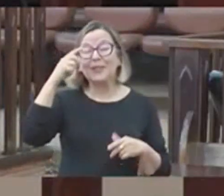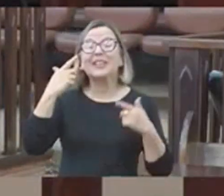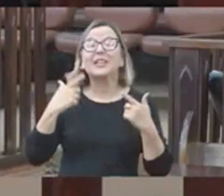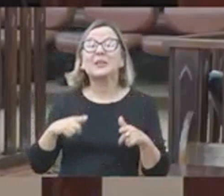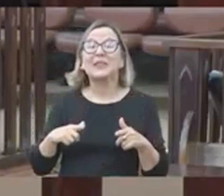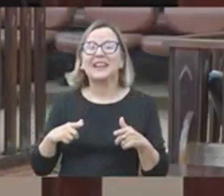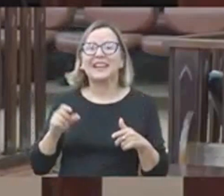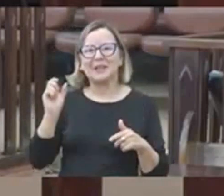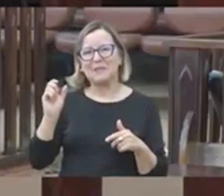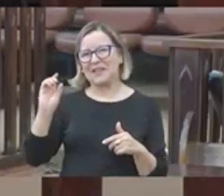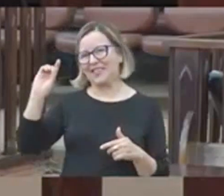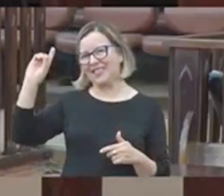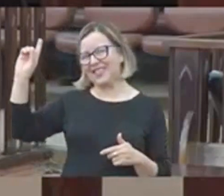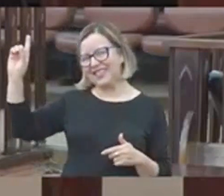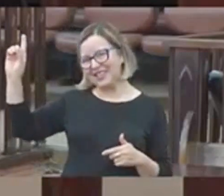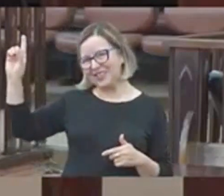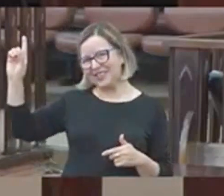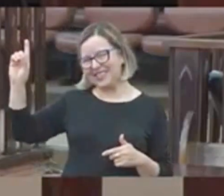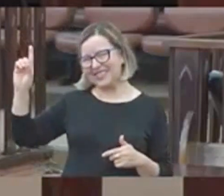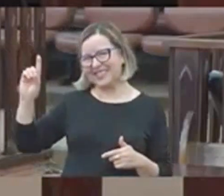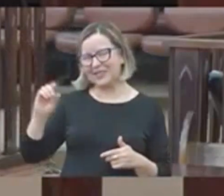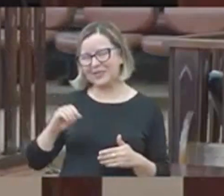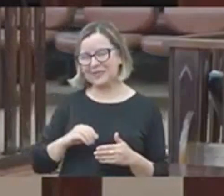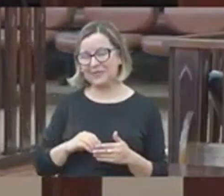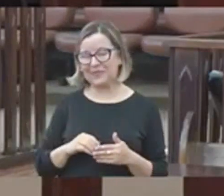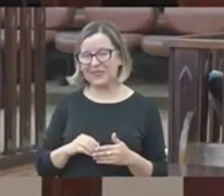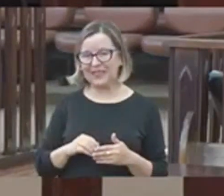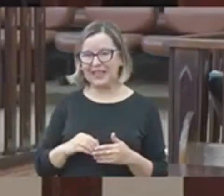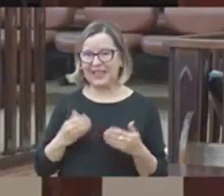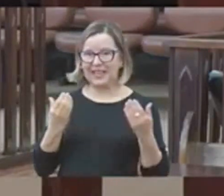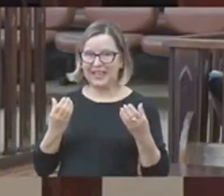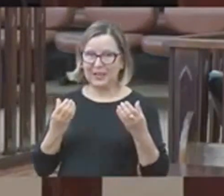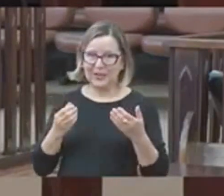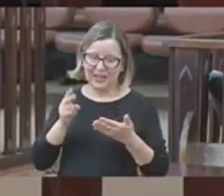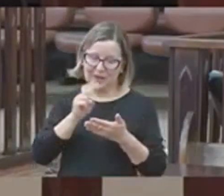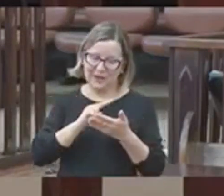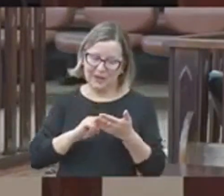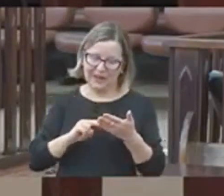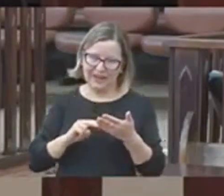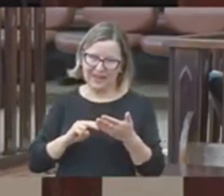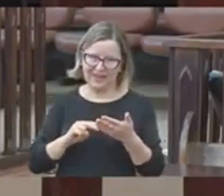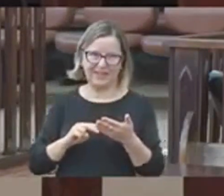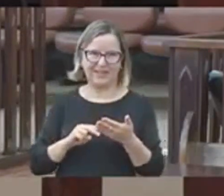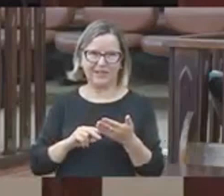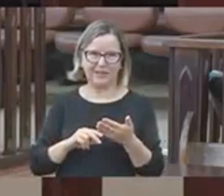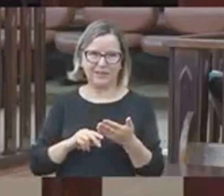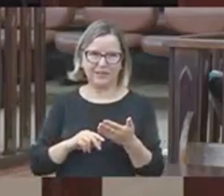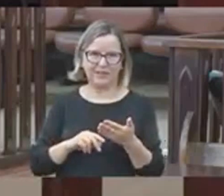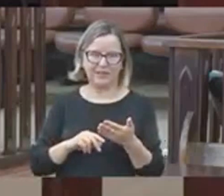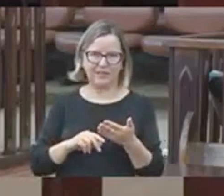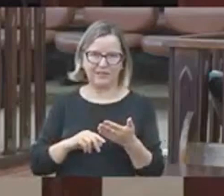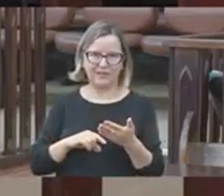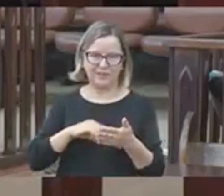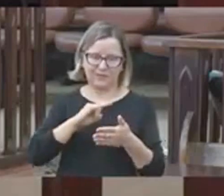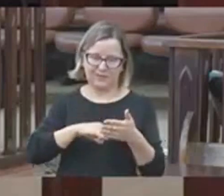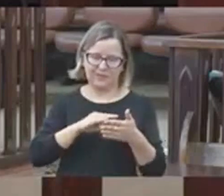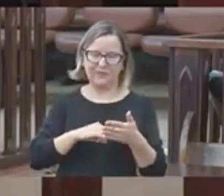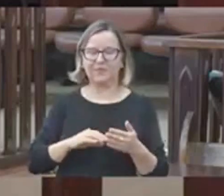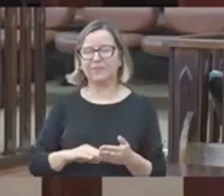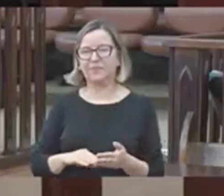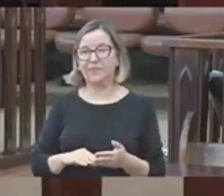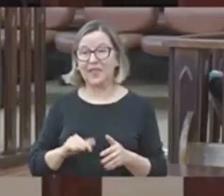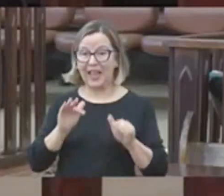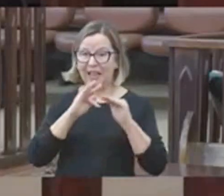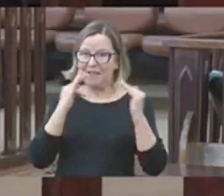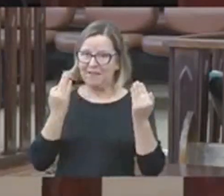E esse parágrafo que eu quero ler para vocês diz assim: a família cristã leva